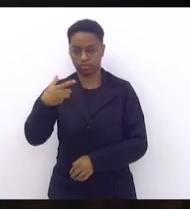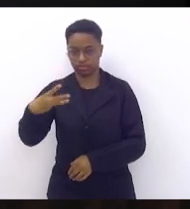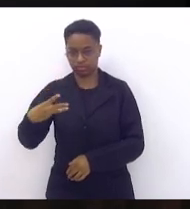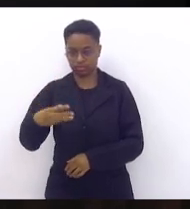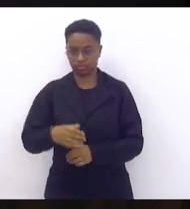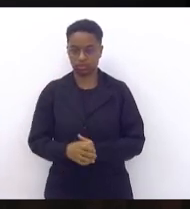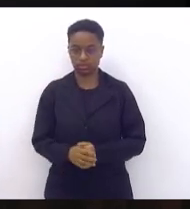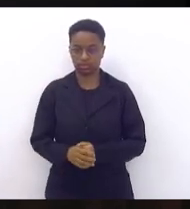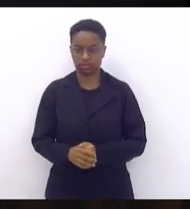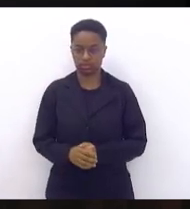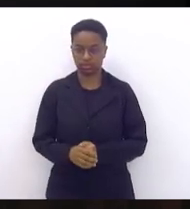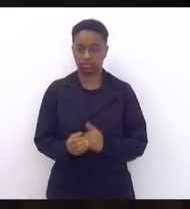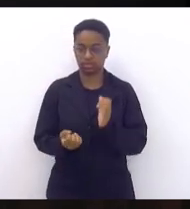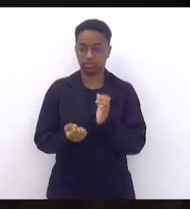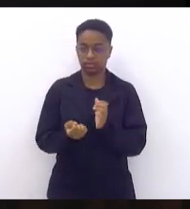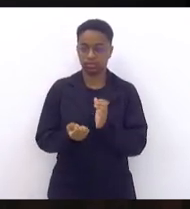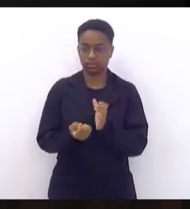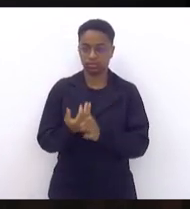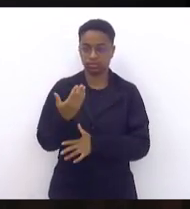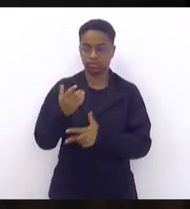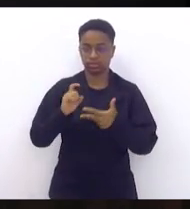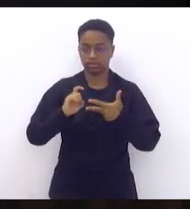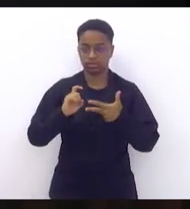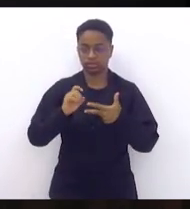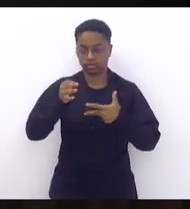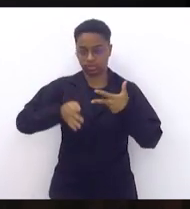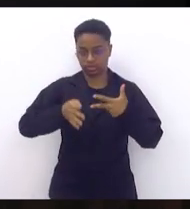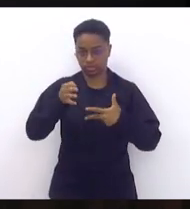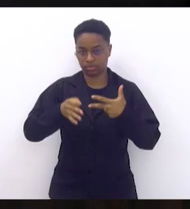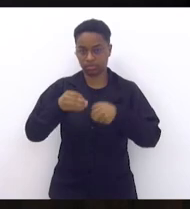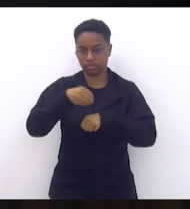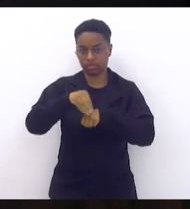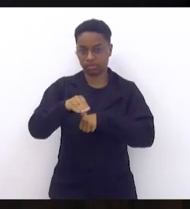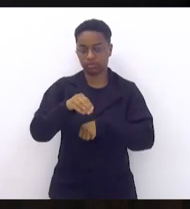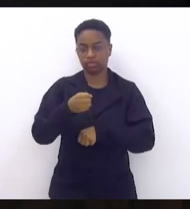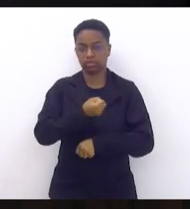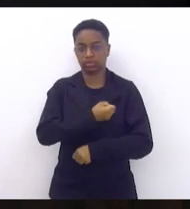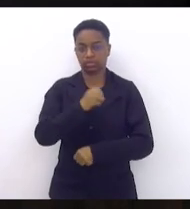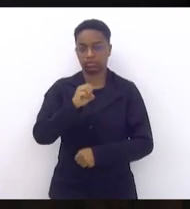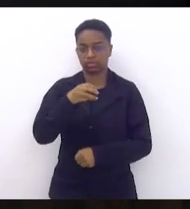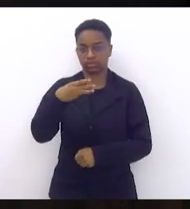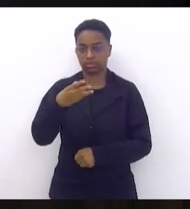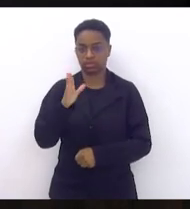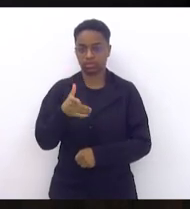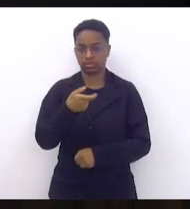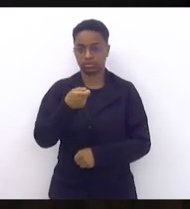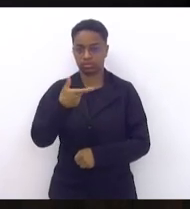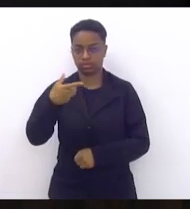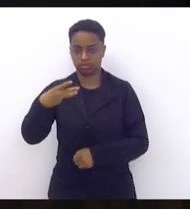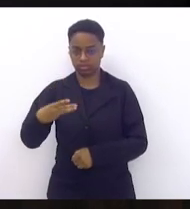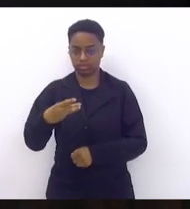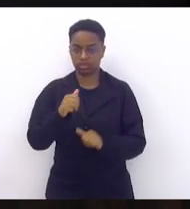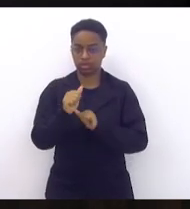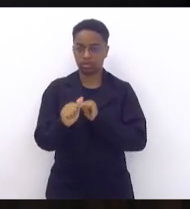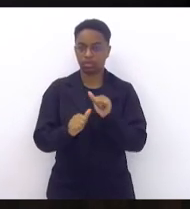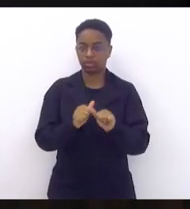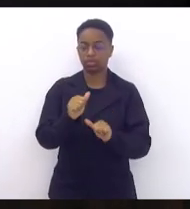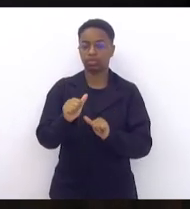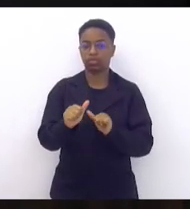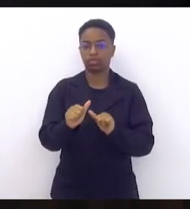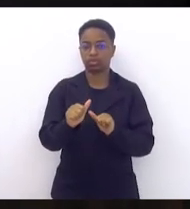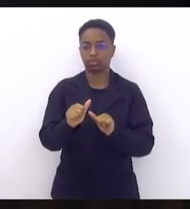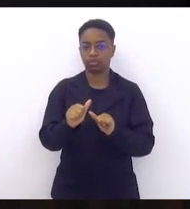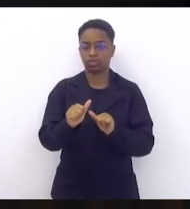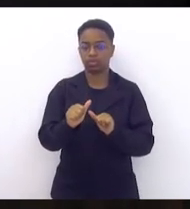1833/2023, de autoria do Poder Judiciário, mensagem número 03/2023, que altera o dispositivo